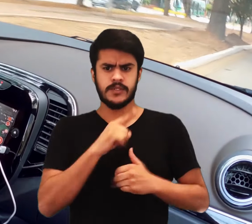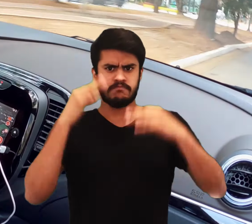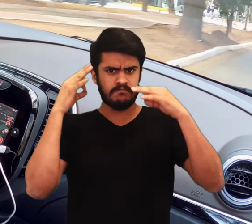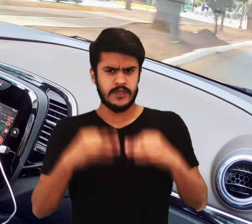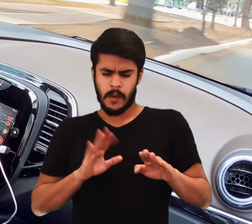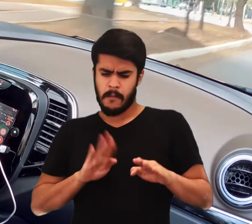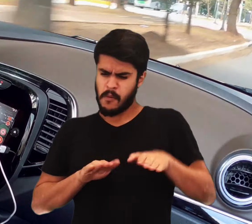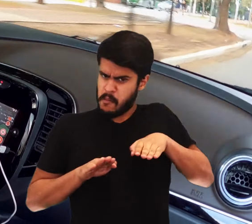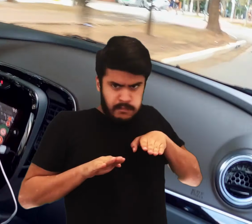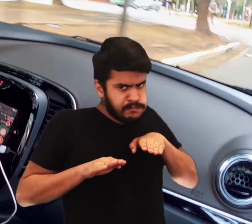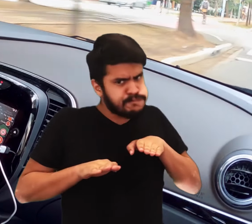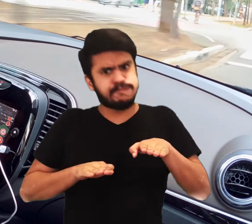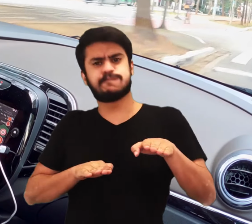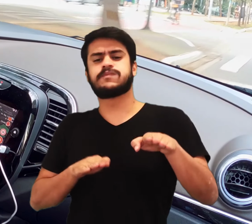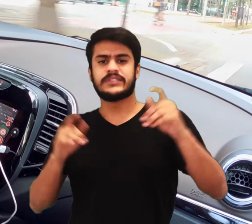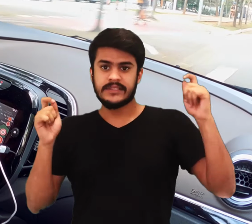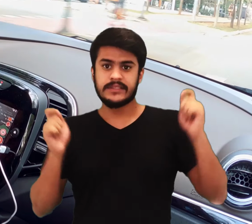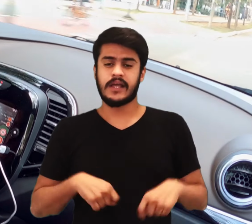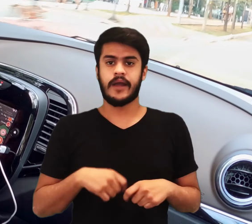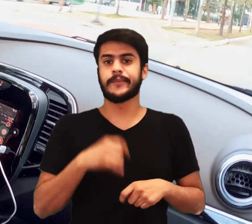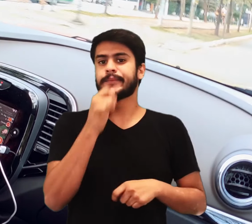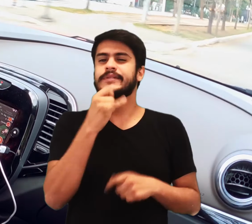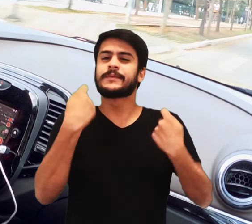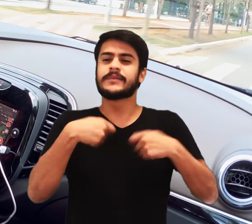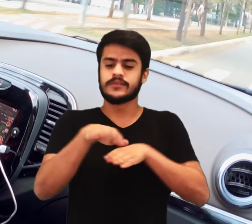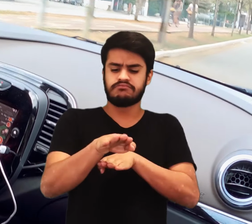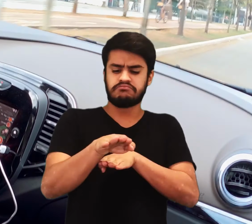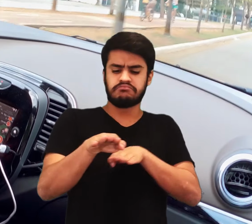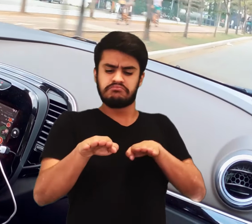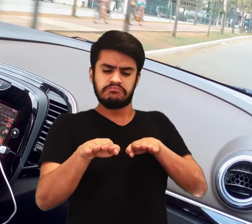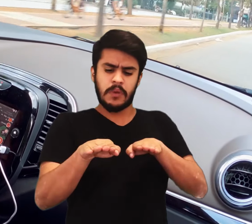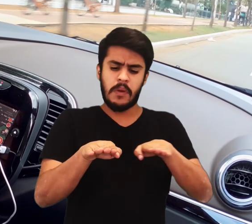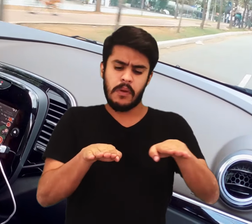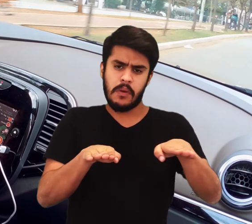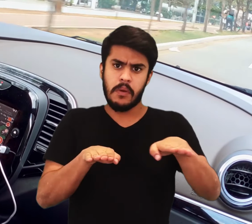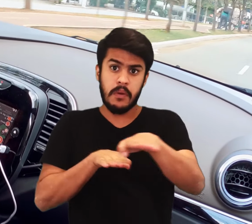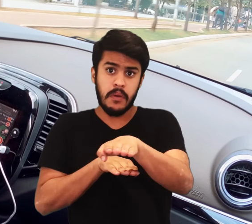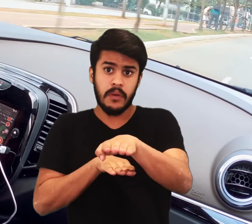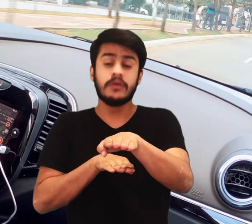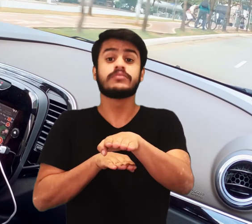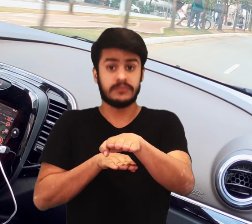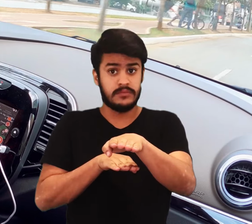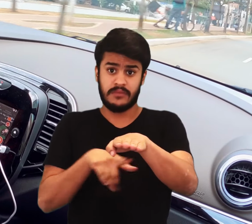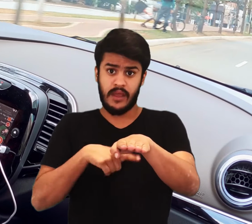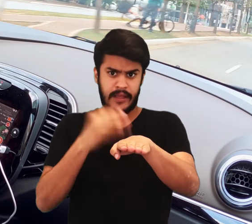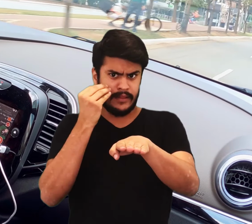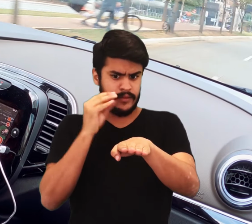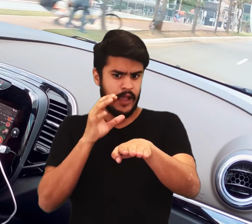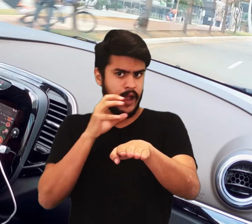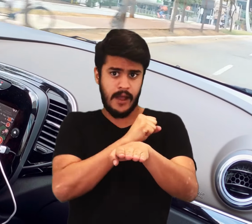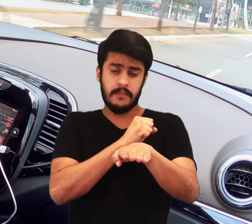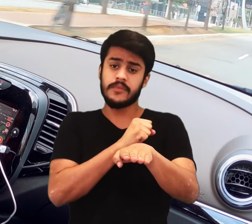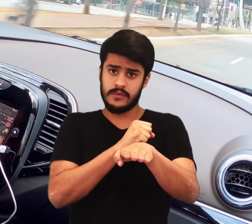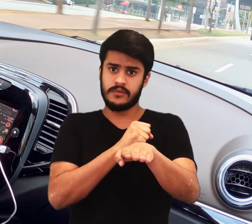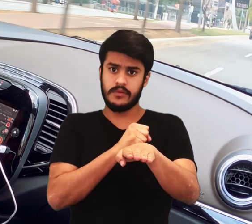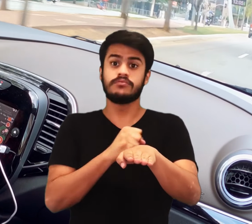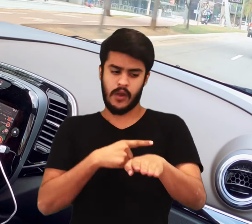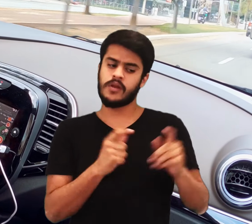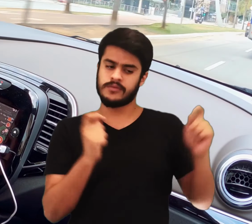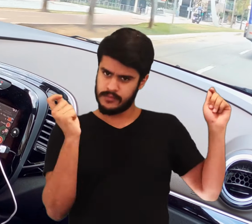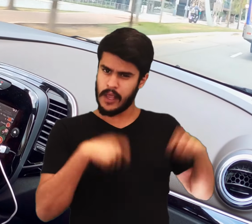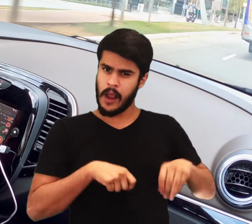carro que, realmente, ele deslancha. Então, numa situação de uma, mesmo uma ultrapassagem urbana, assim, você quer posicionar o seu carro, às